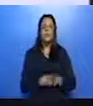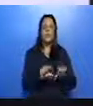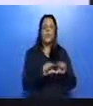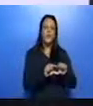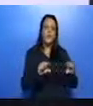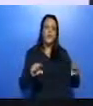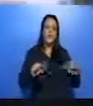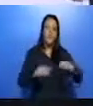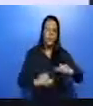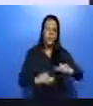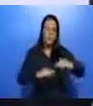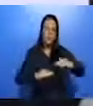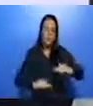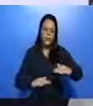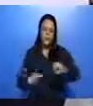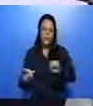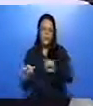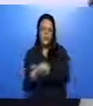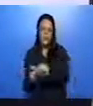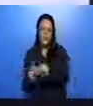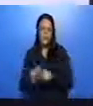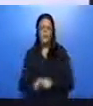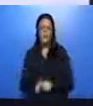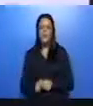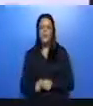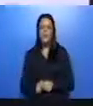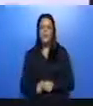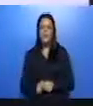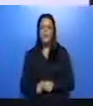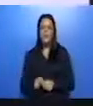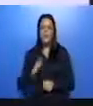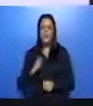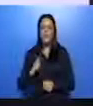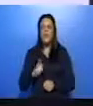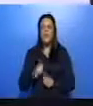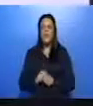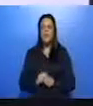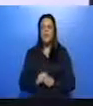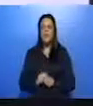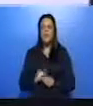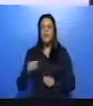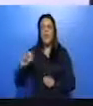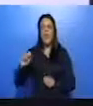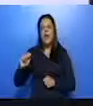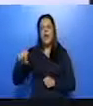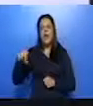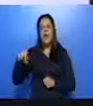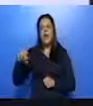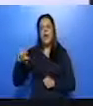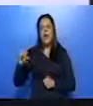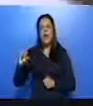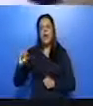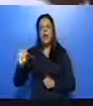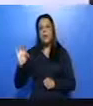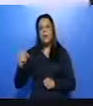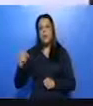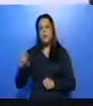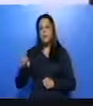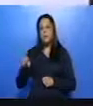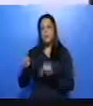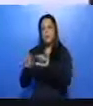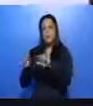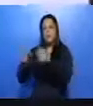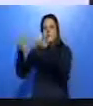nessa oração? Ela apresenta a função de aposto. Lembra o termo explicativo